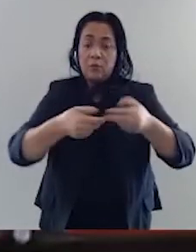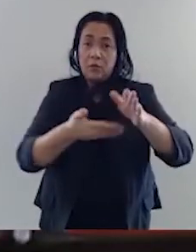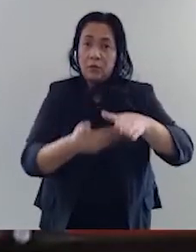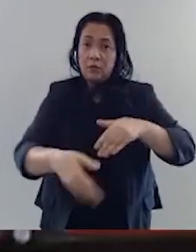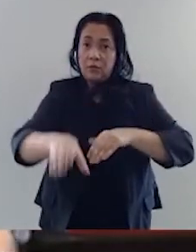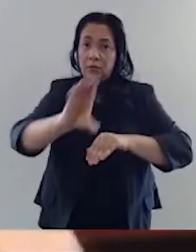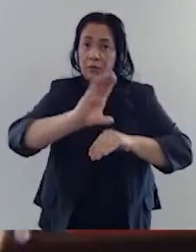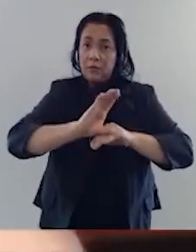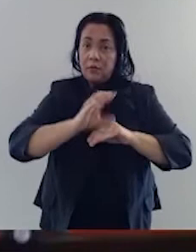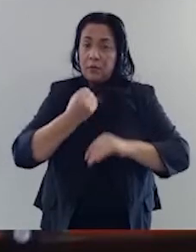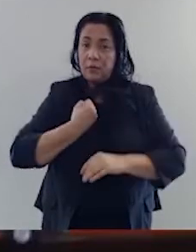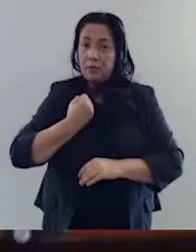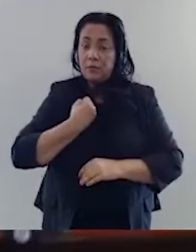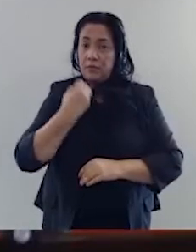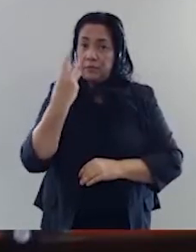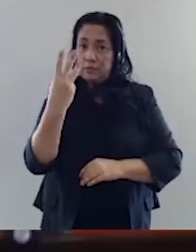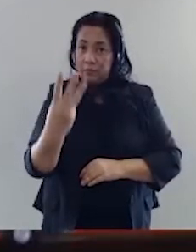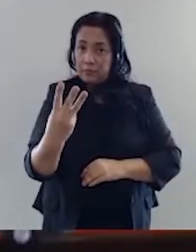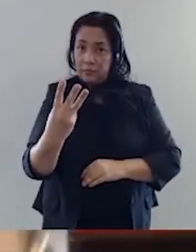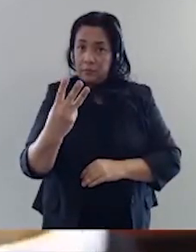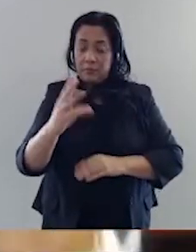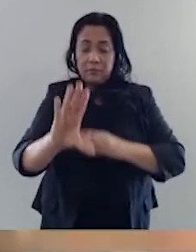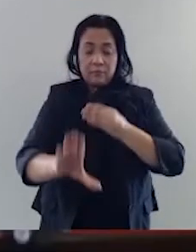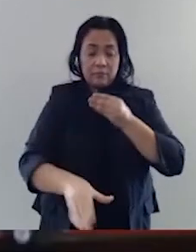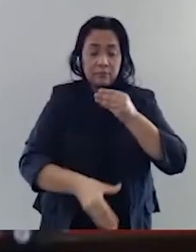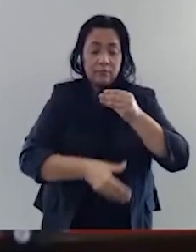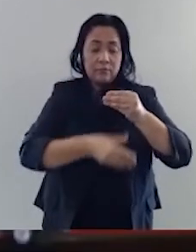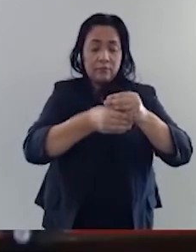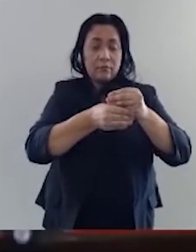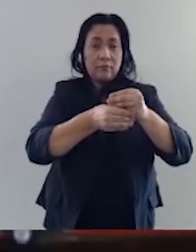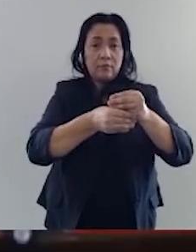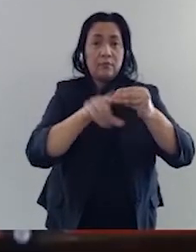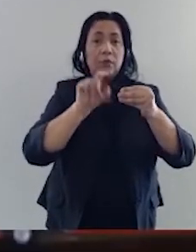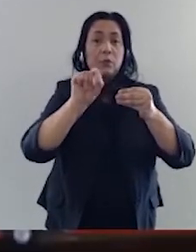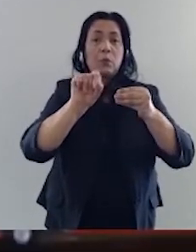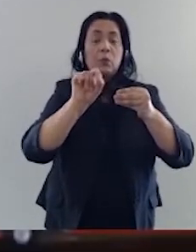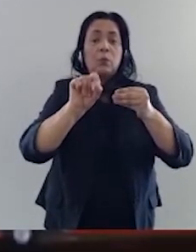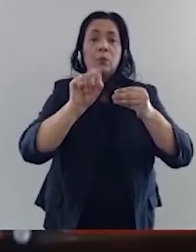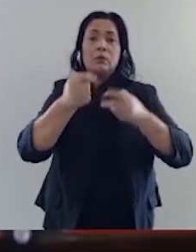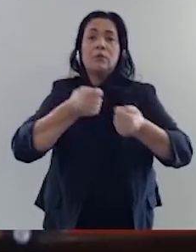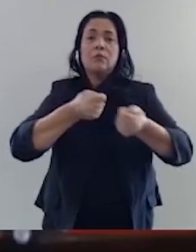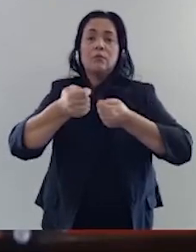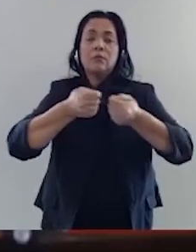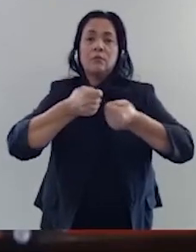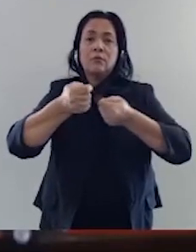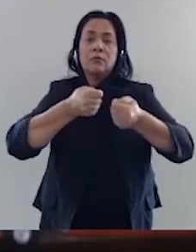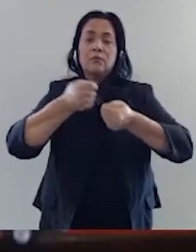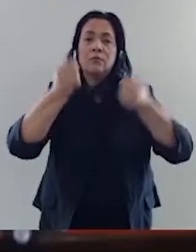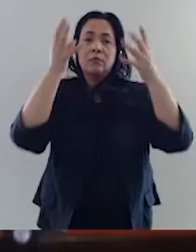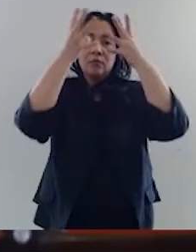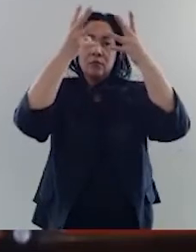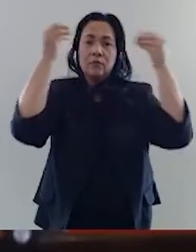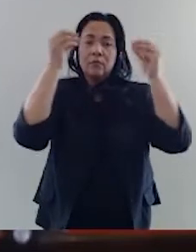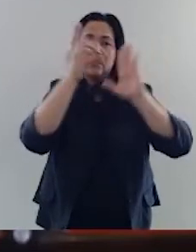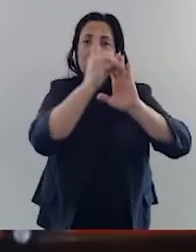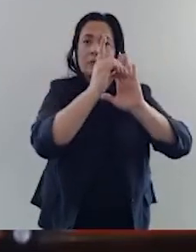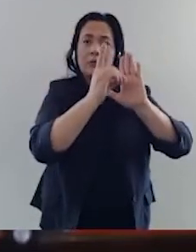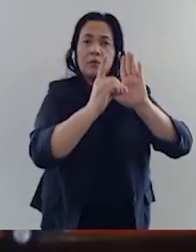3 veio a incluir uma outra modalidade de controle abstrato, a de declaração